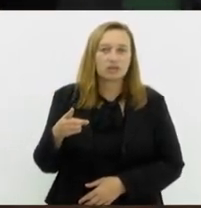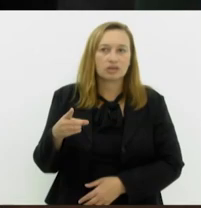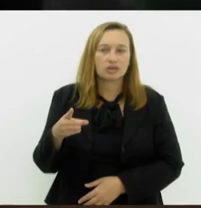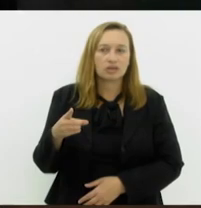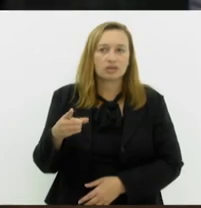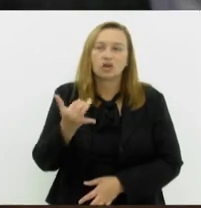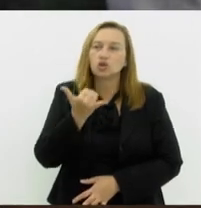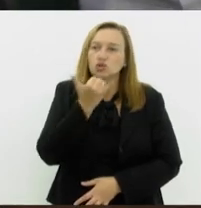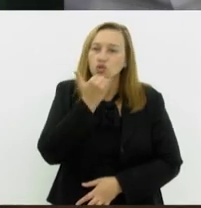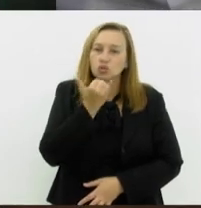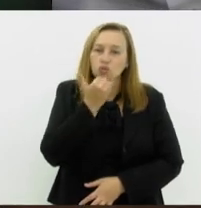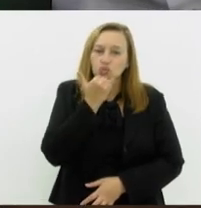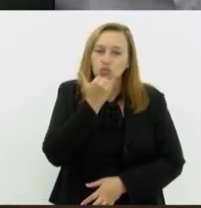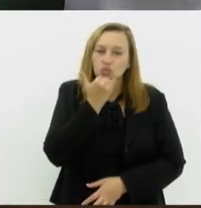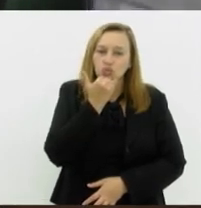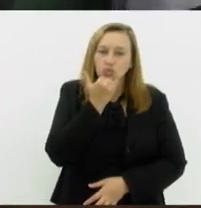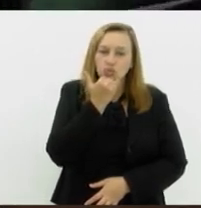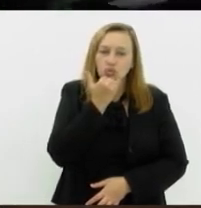Perdão.